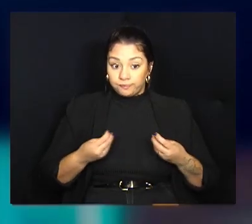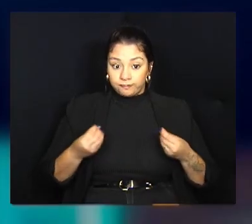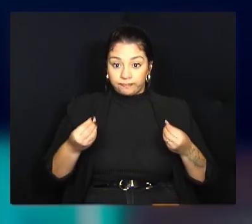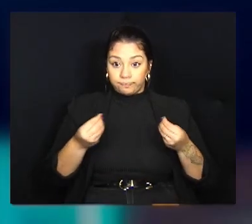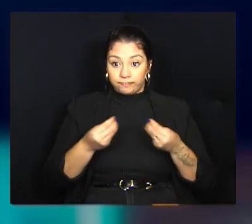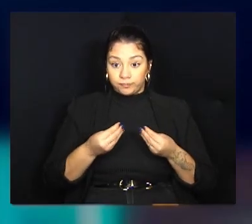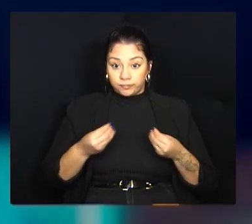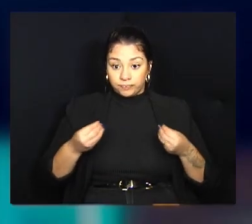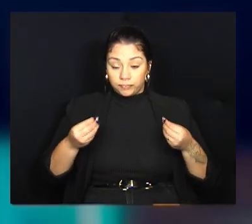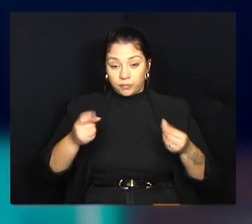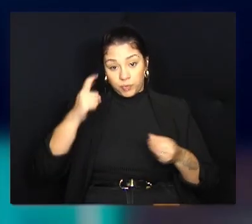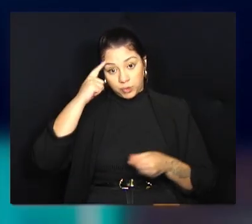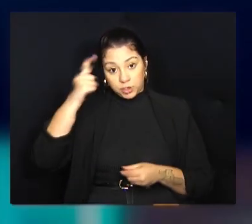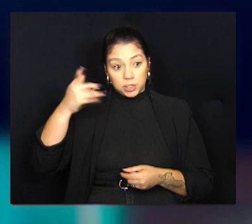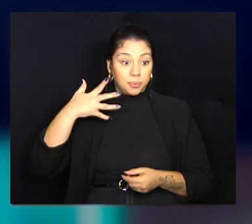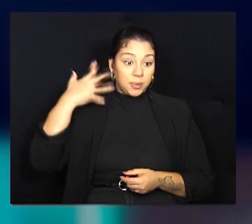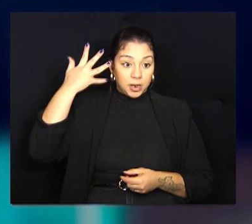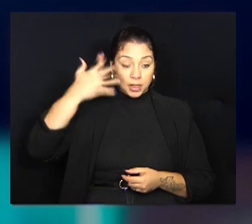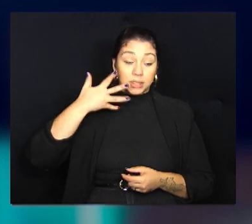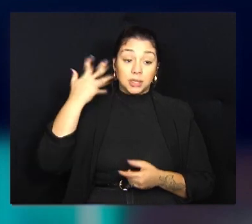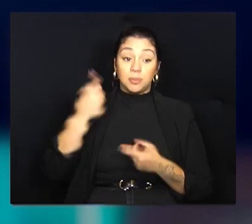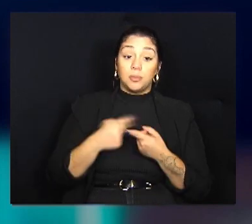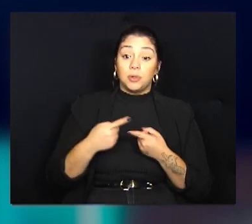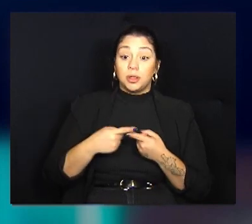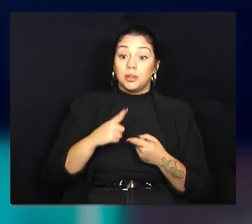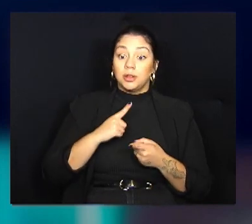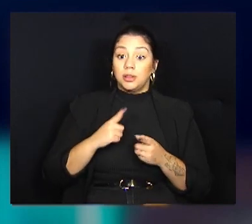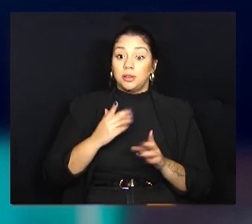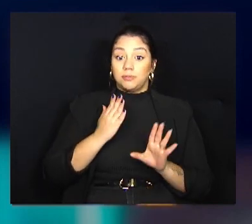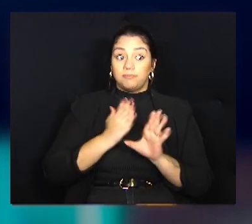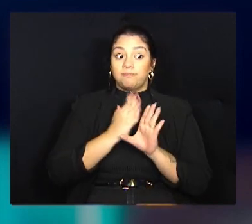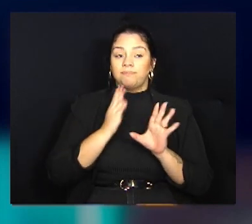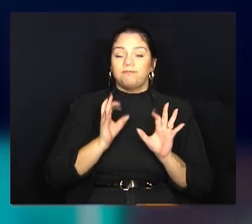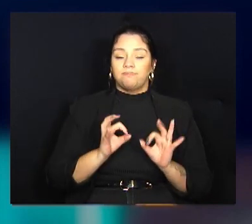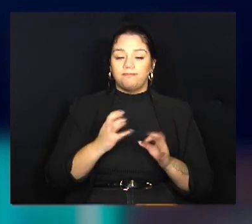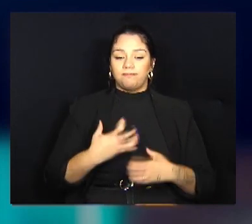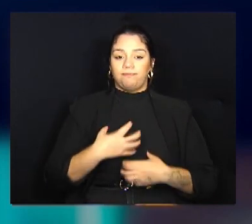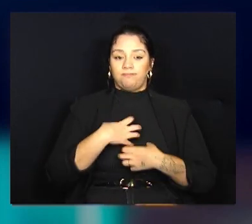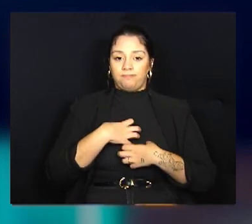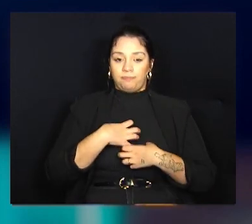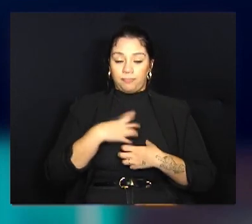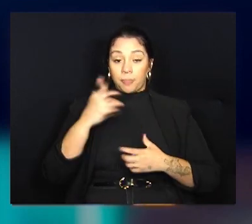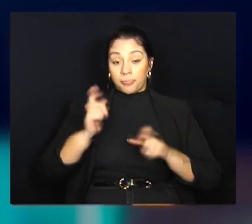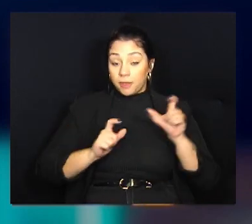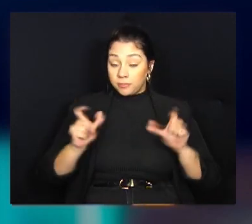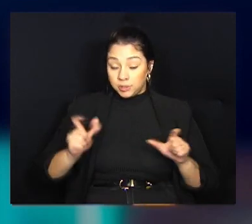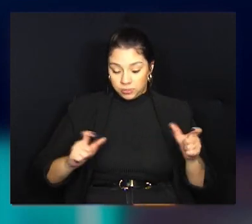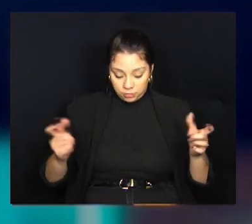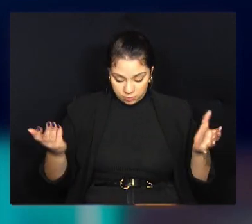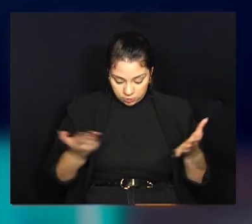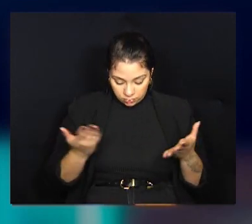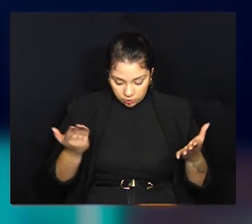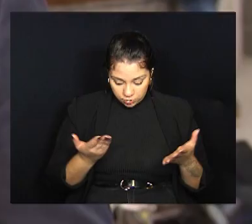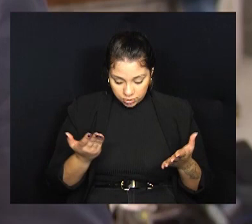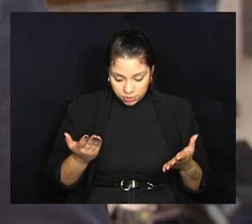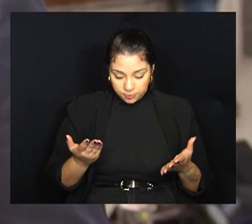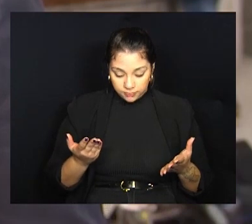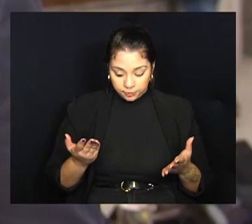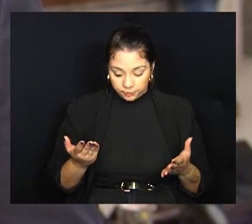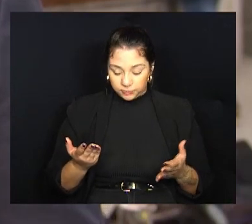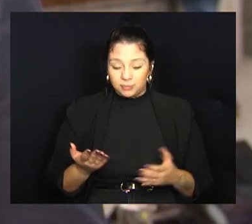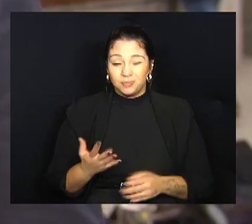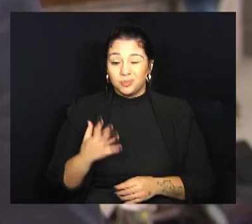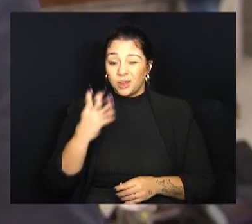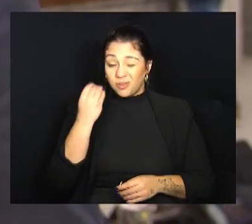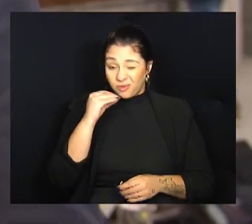dia da palestra, porque você se identifica muito com ela. As pessoas hoje, elas estão muito